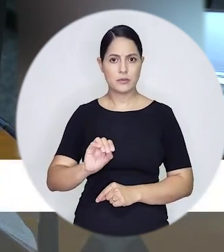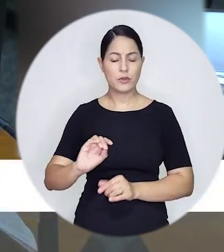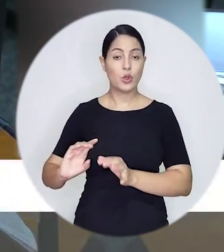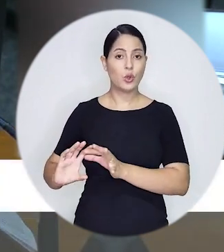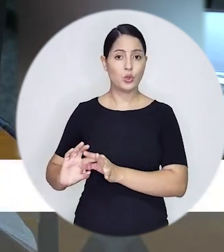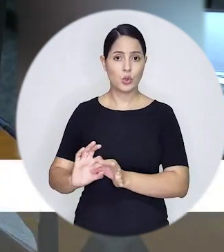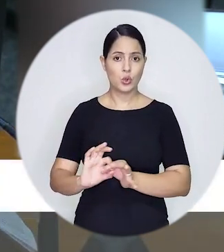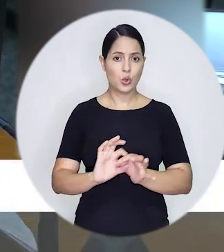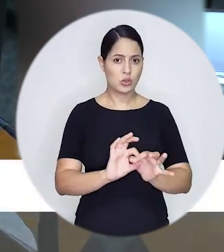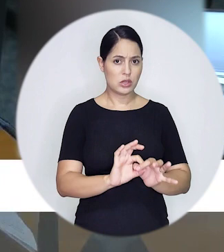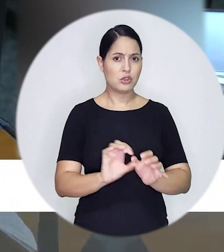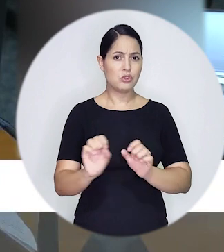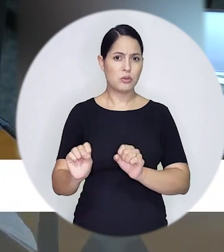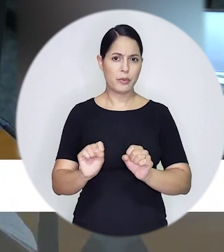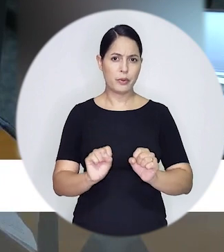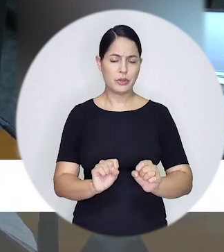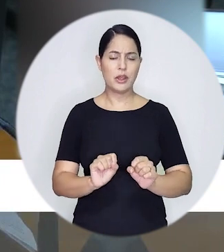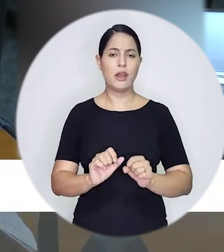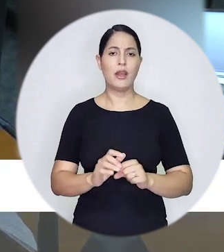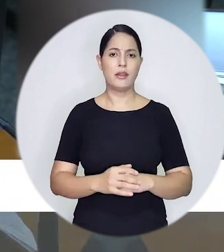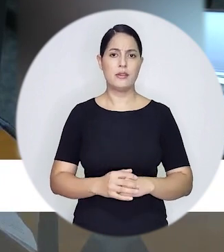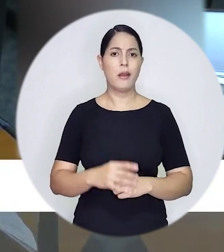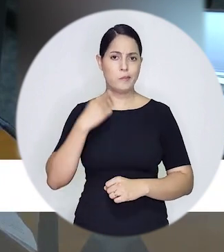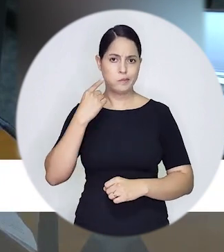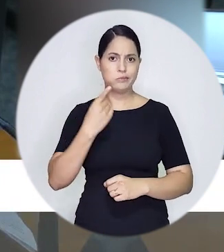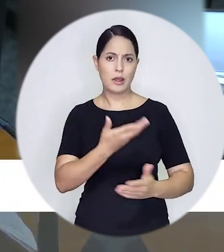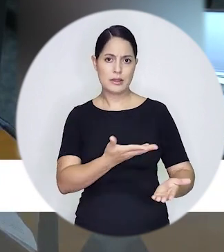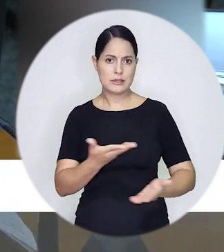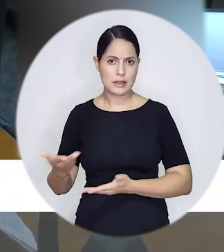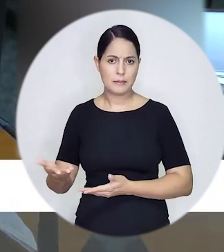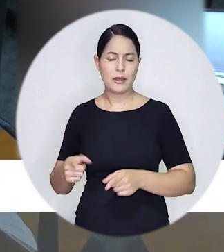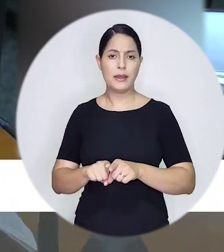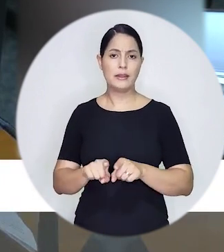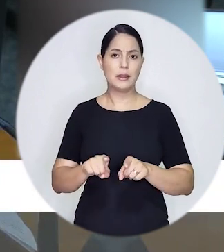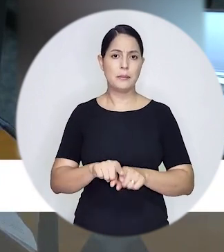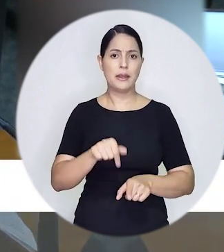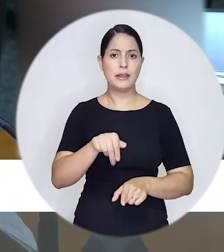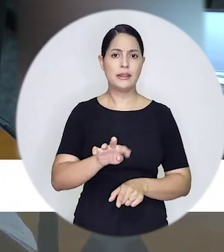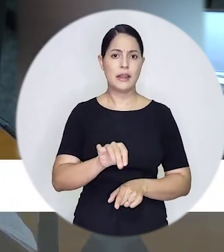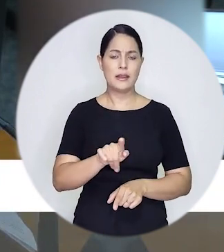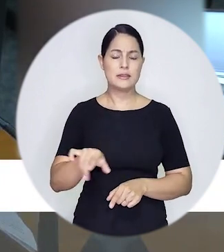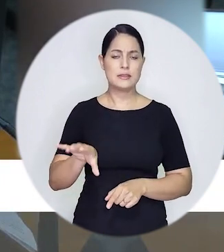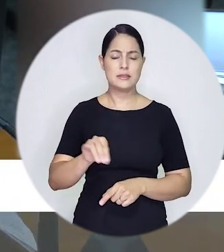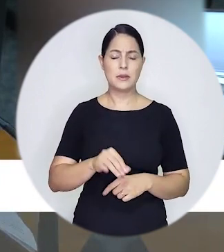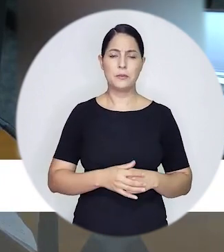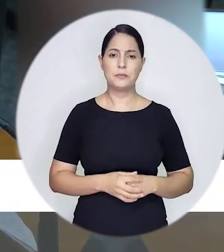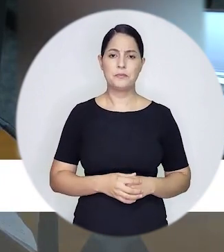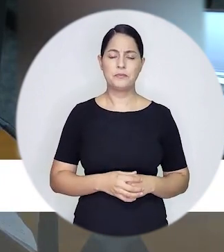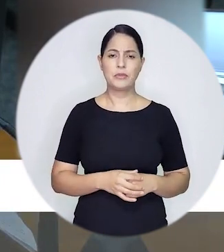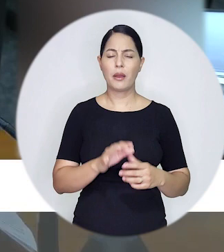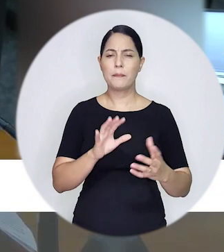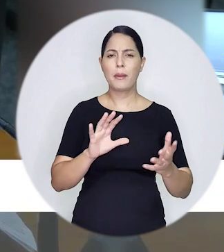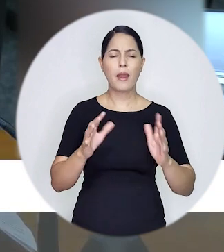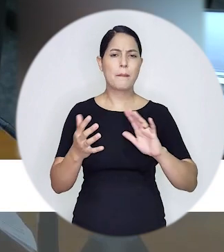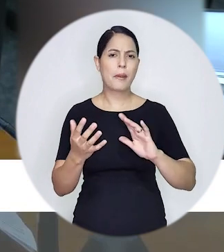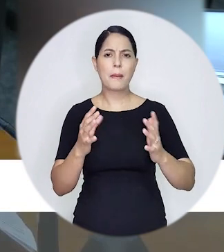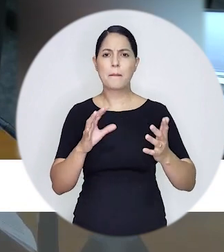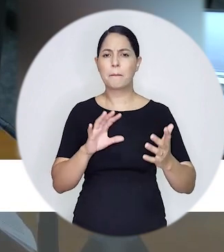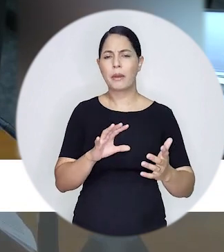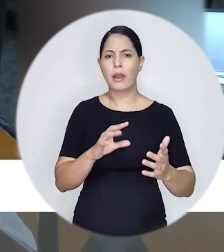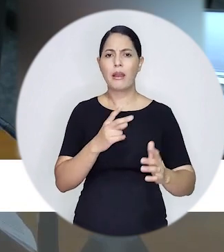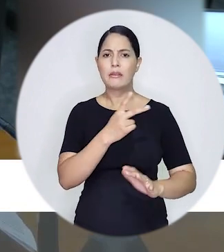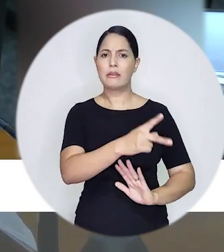com poderes para receber e dar quitação ao advogado, ainda assim, em algumas